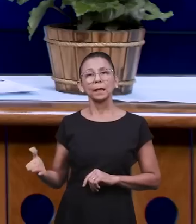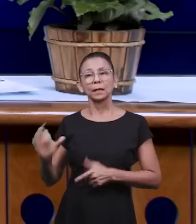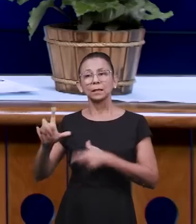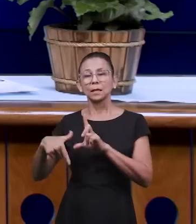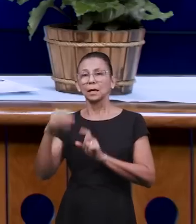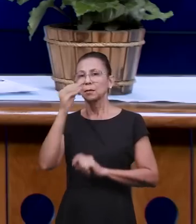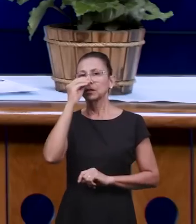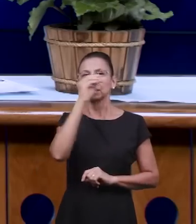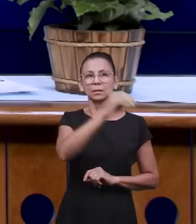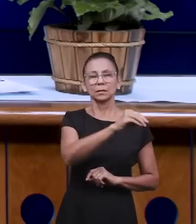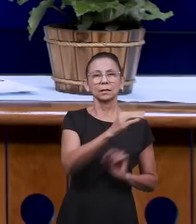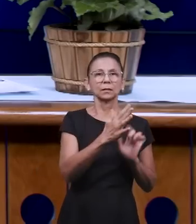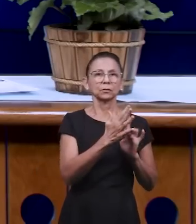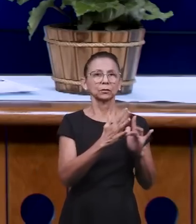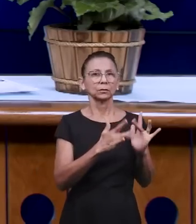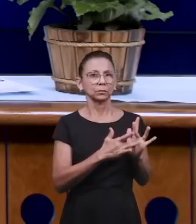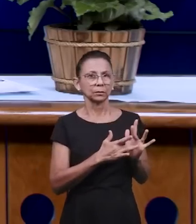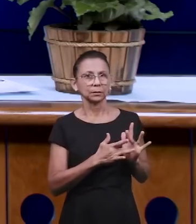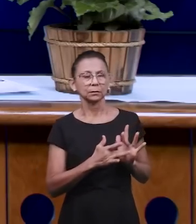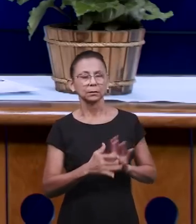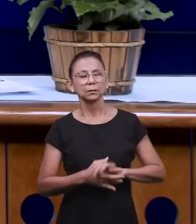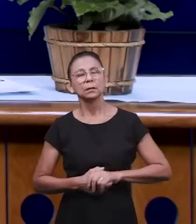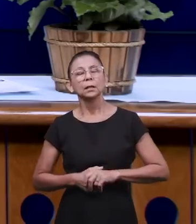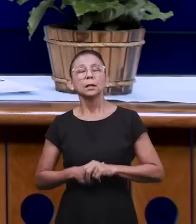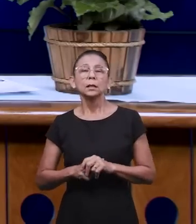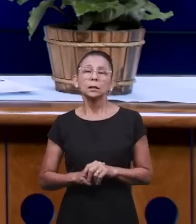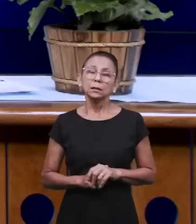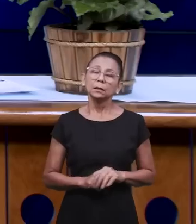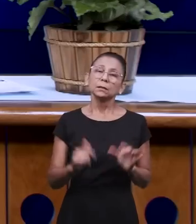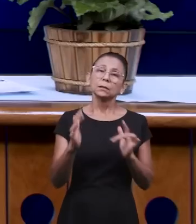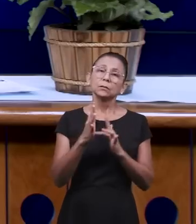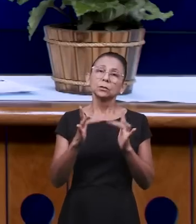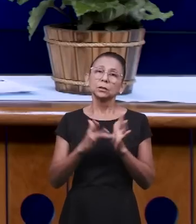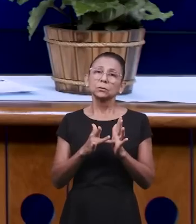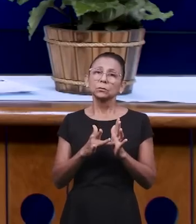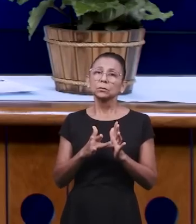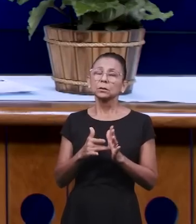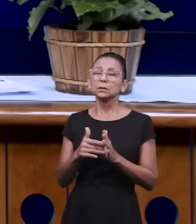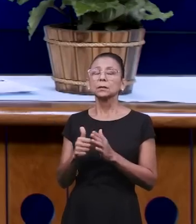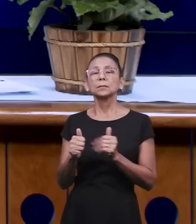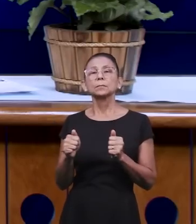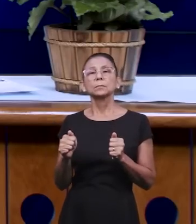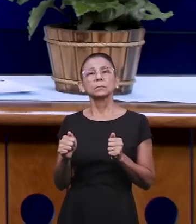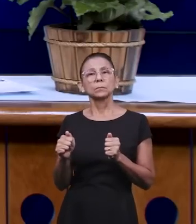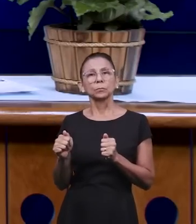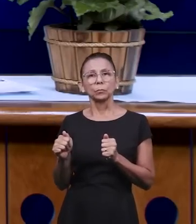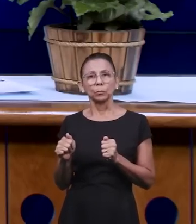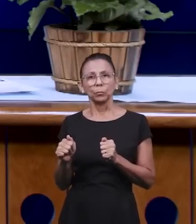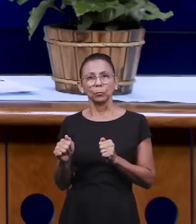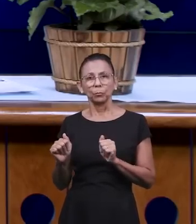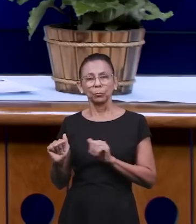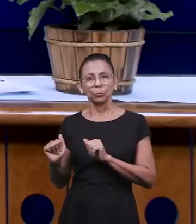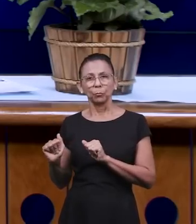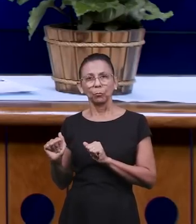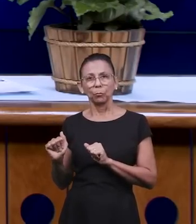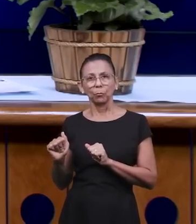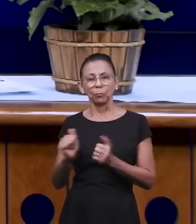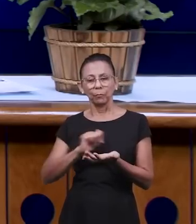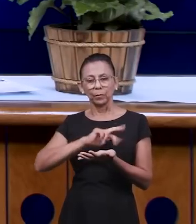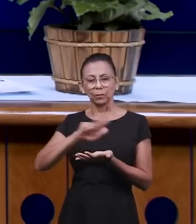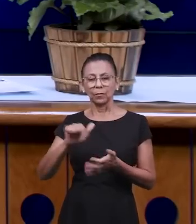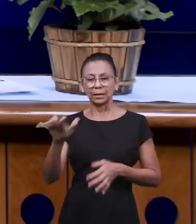diferente, também previsto na Escritura, mas difícil de Israel compreender. Ele veio como um homem simples, sem